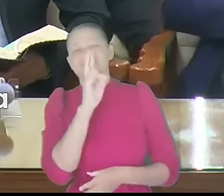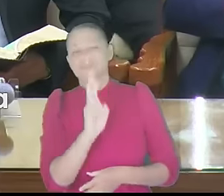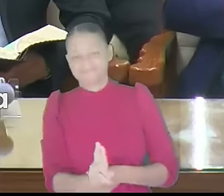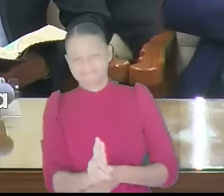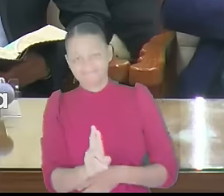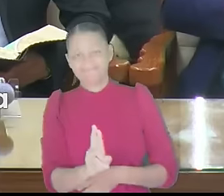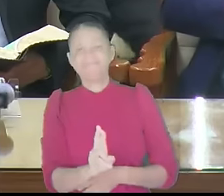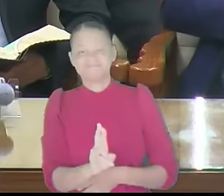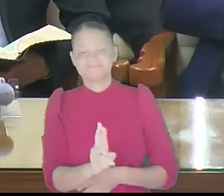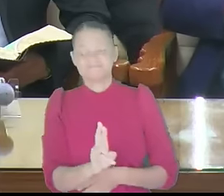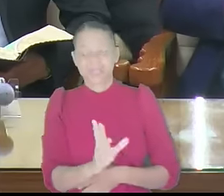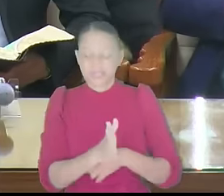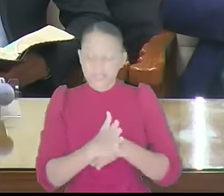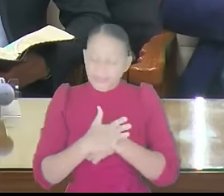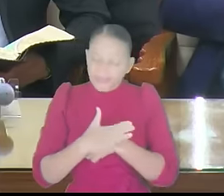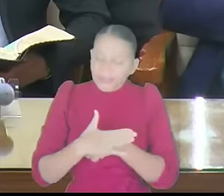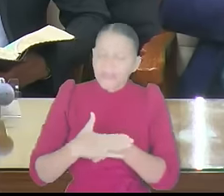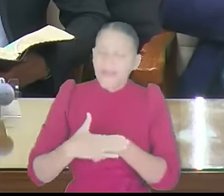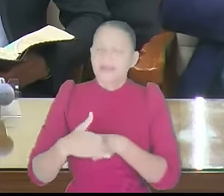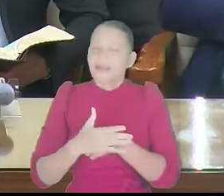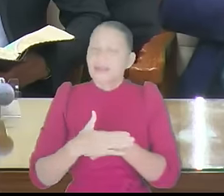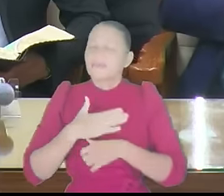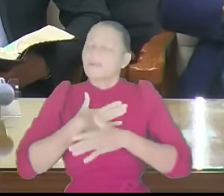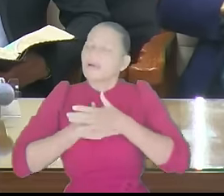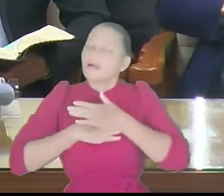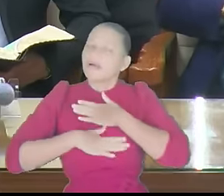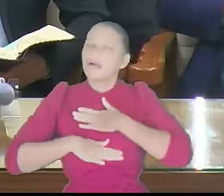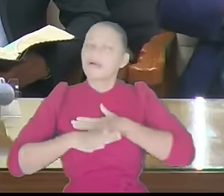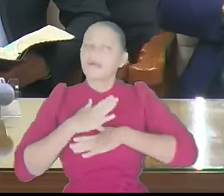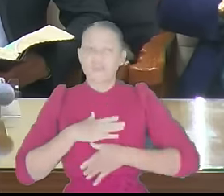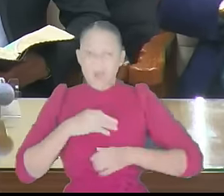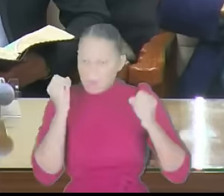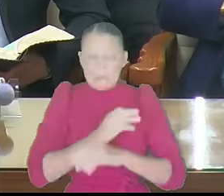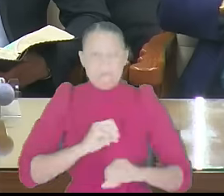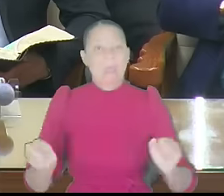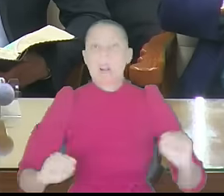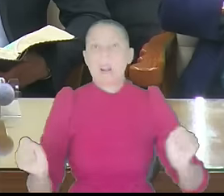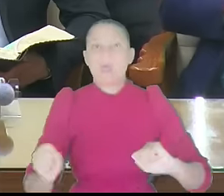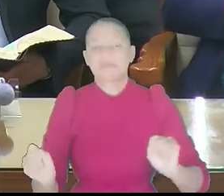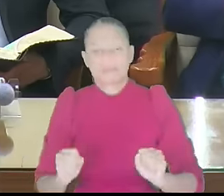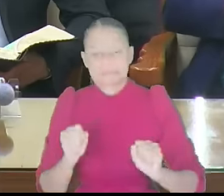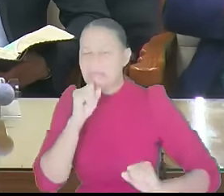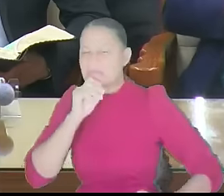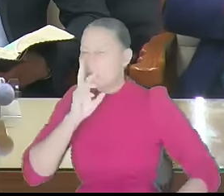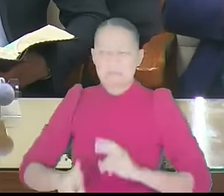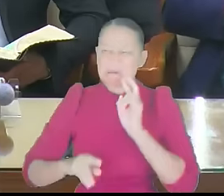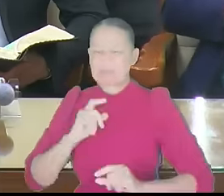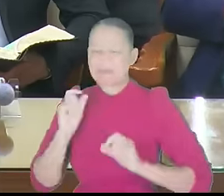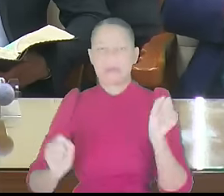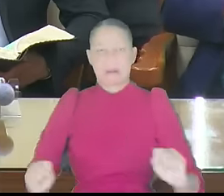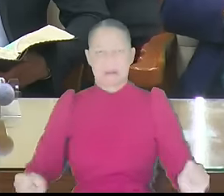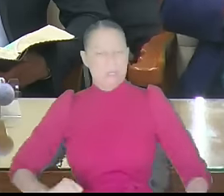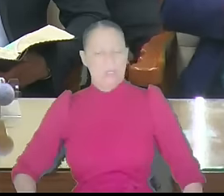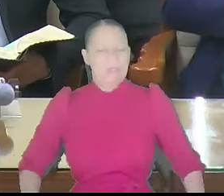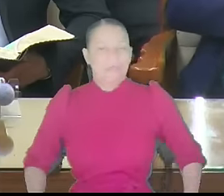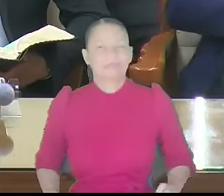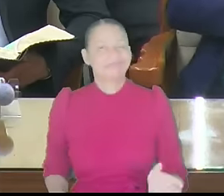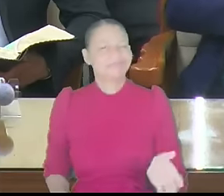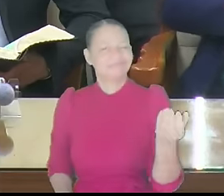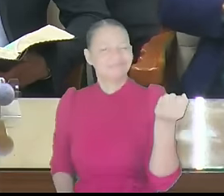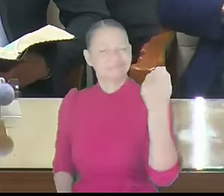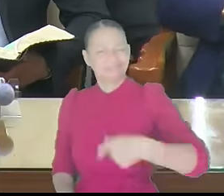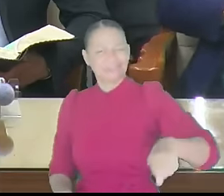Para responder com mansidão e temor. Não precisa ficar brabo. Não precisa ficar valente. Não precisa